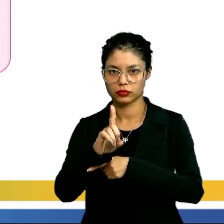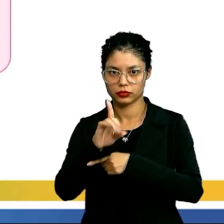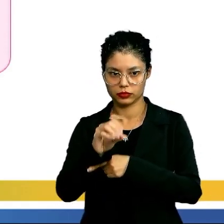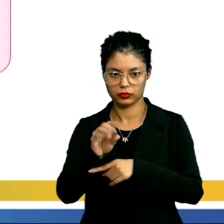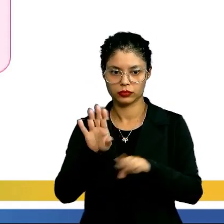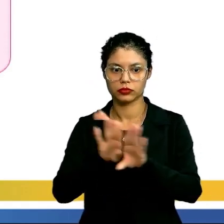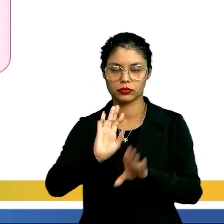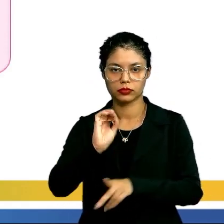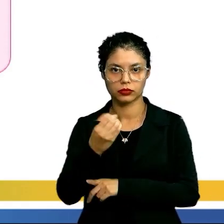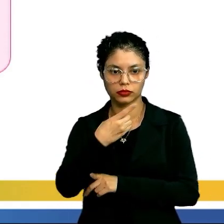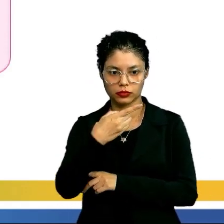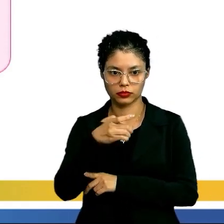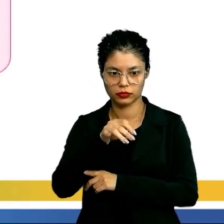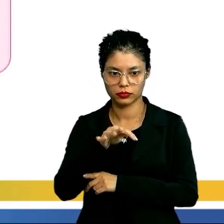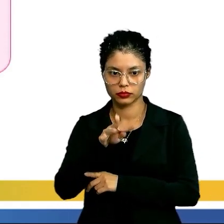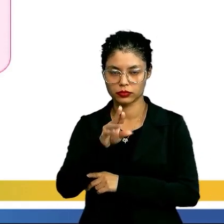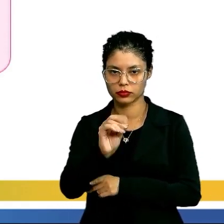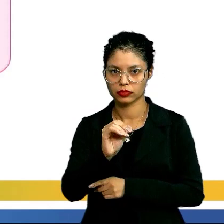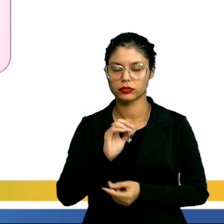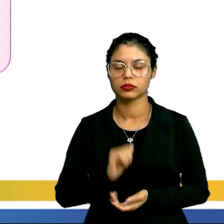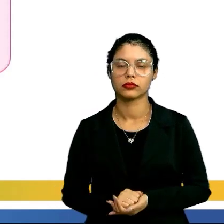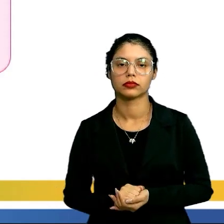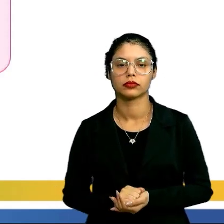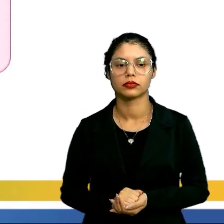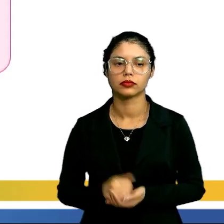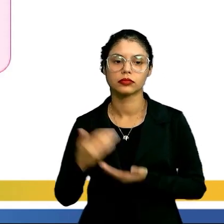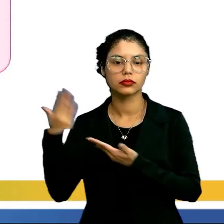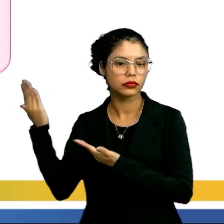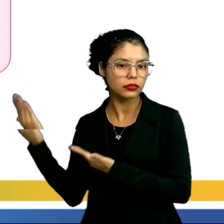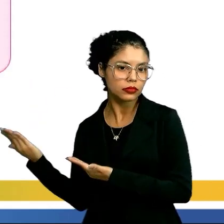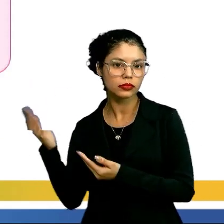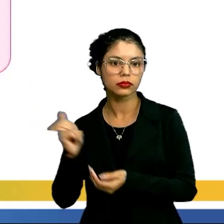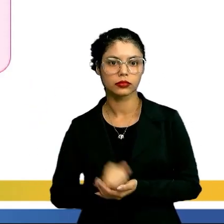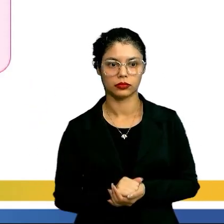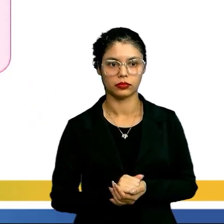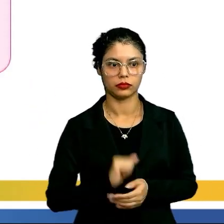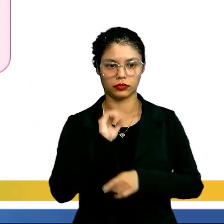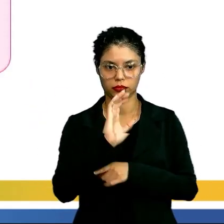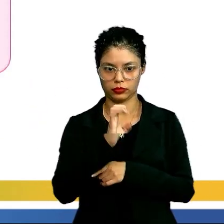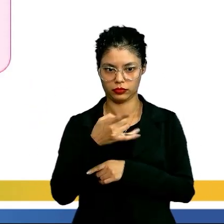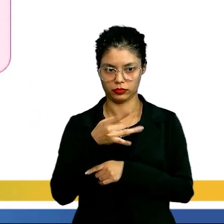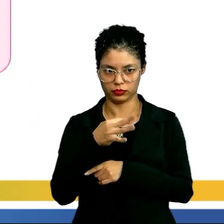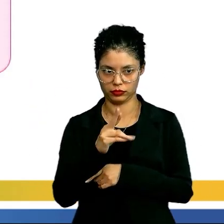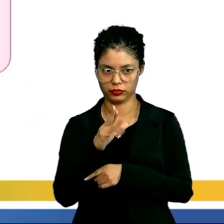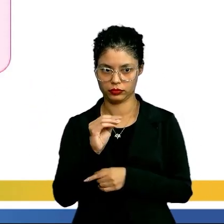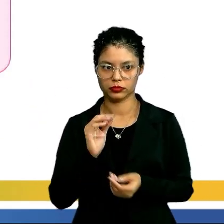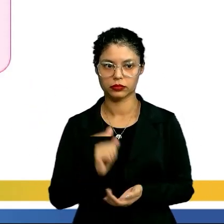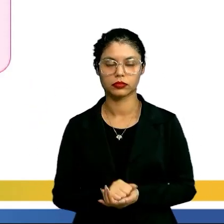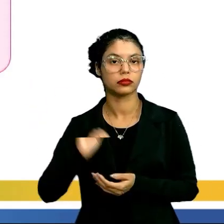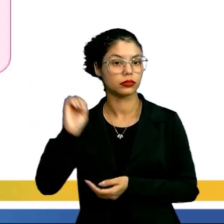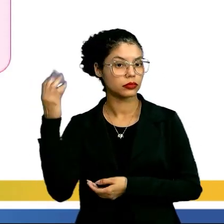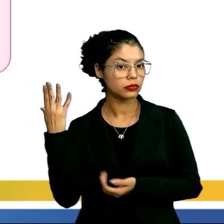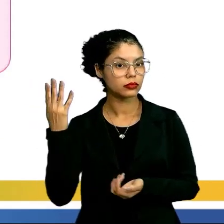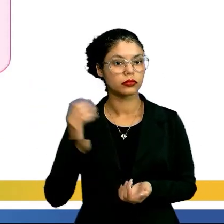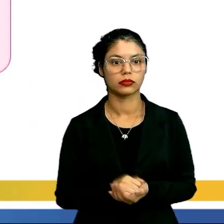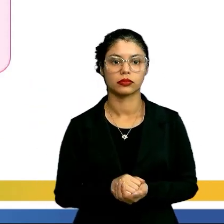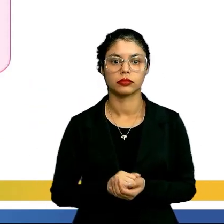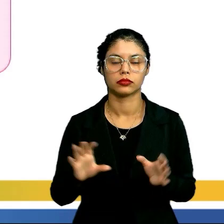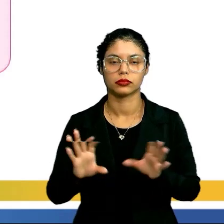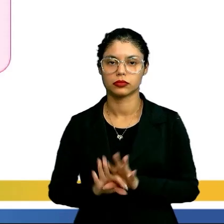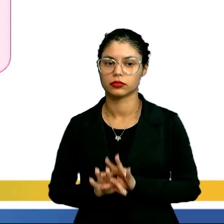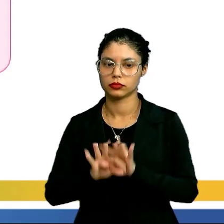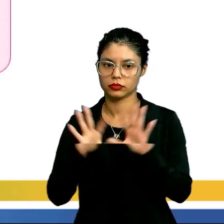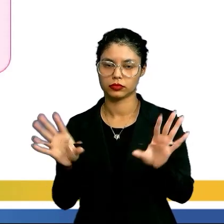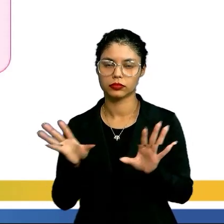ela é exotérmica. Nesse caso aí da tela, a reação ela é exotérmica, então a reação está acontecendo e